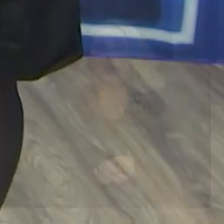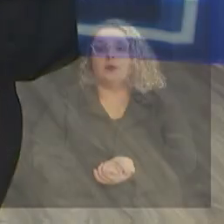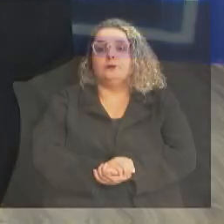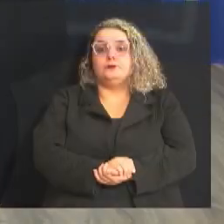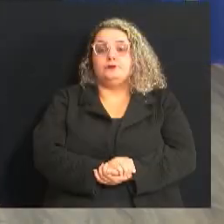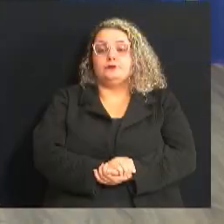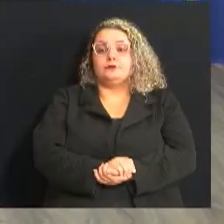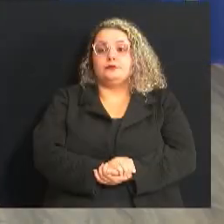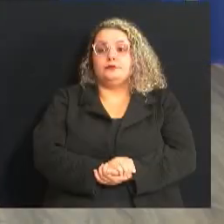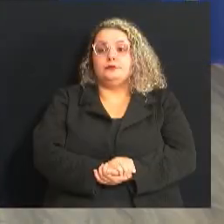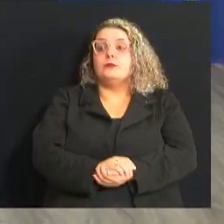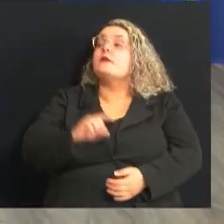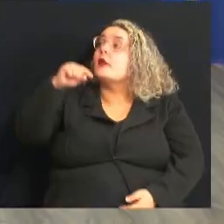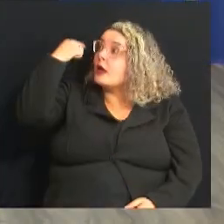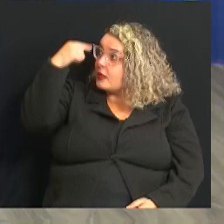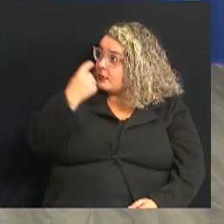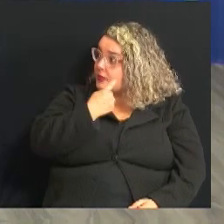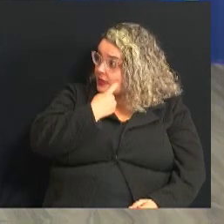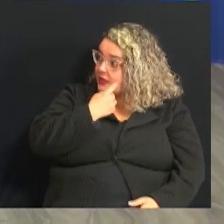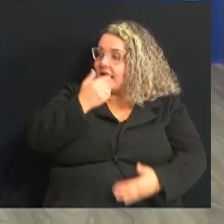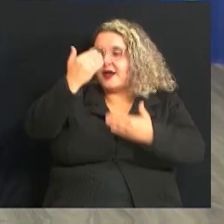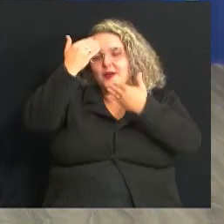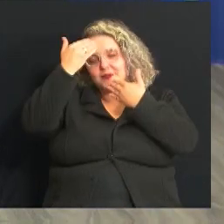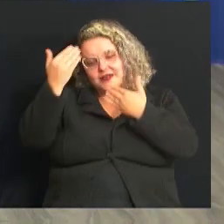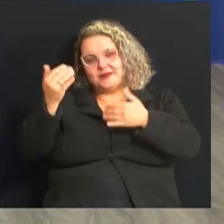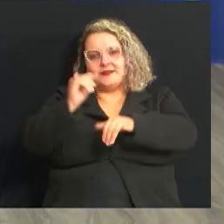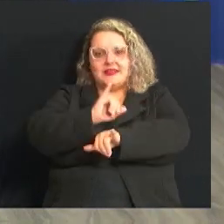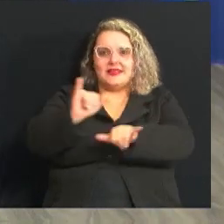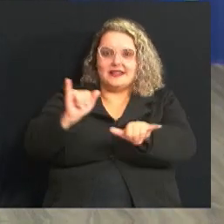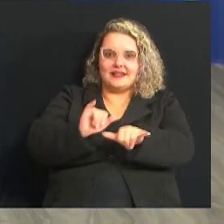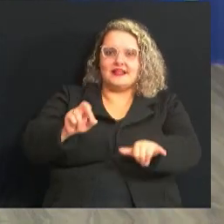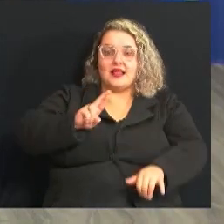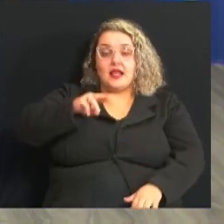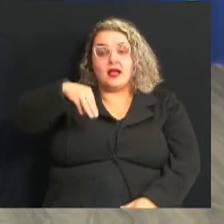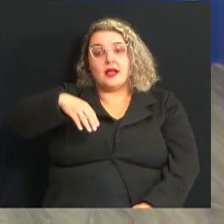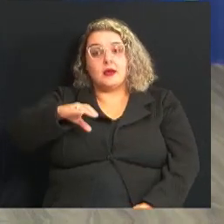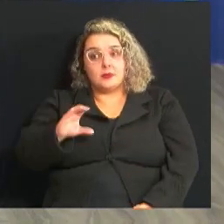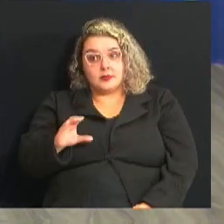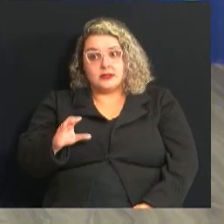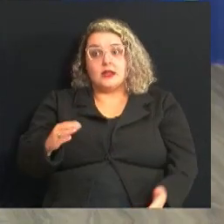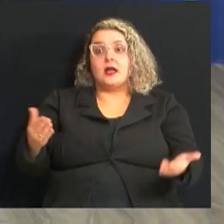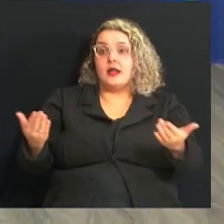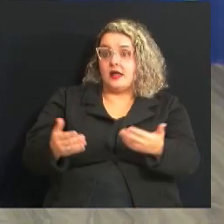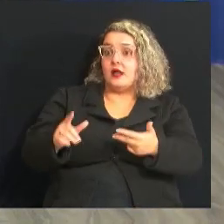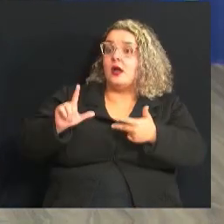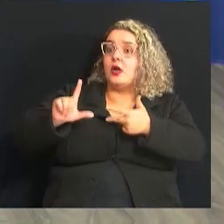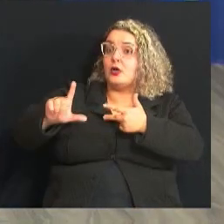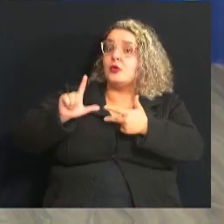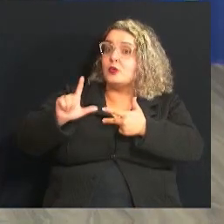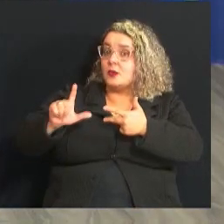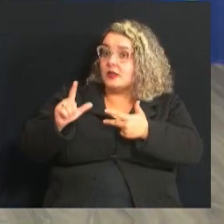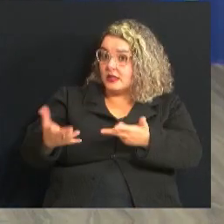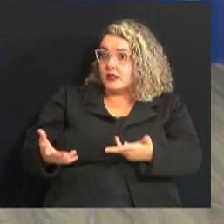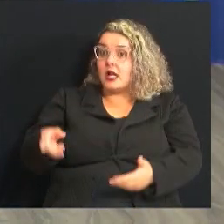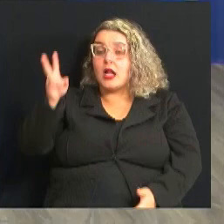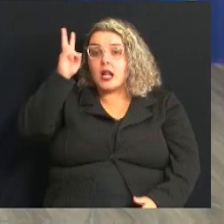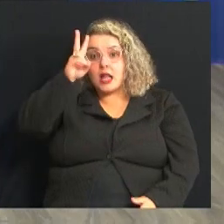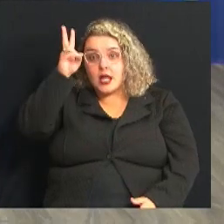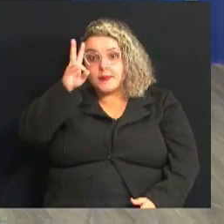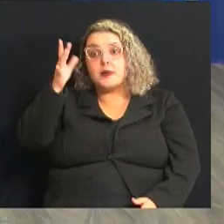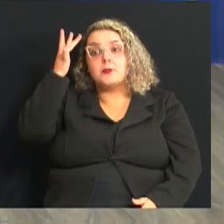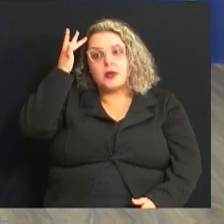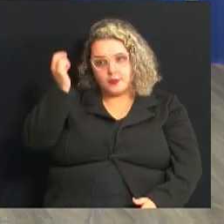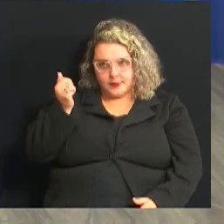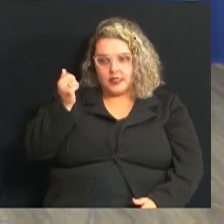Mirna Abreu, muito obrigado. Primeiro pelas notícias da Metrópole de Campinas, agora com as notícias do Legislativo. Lembrando que amanhã nós